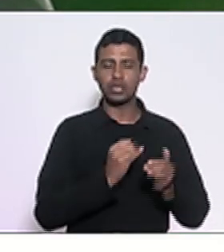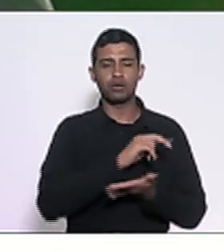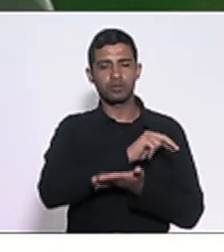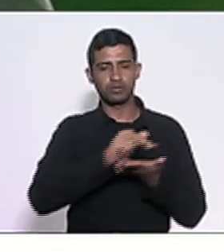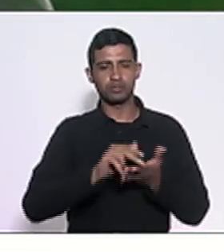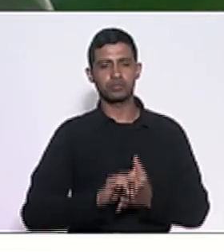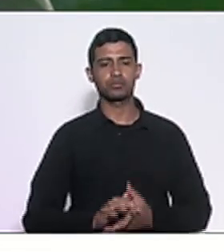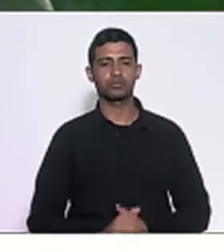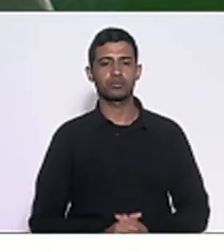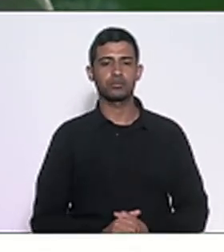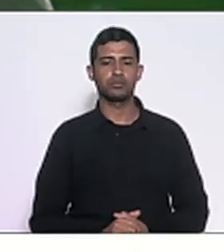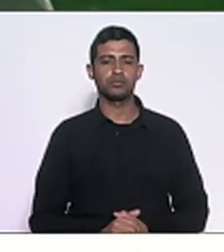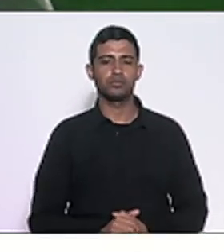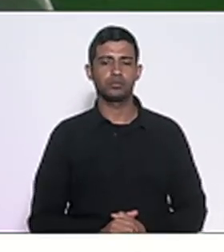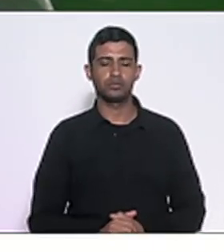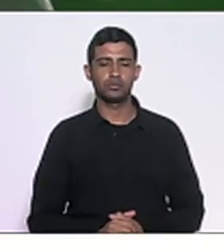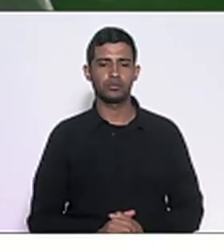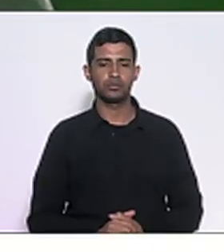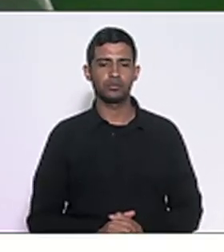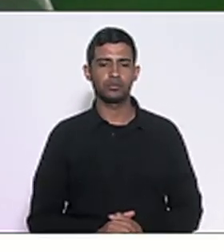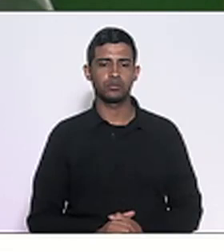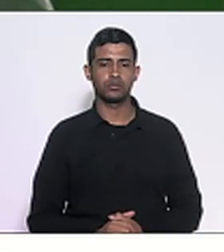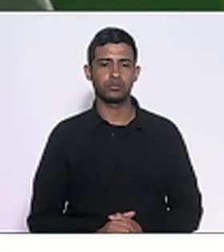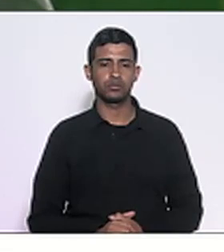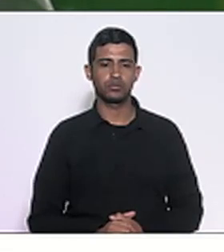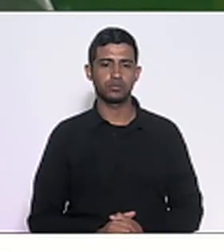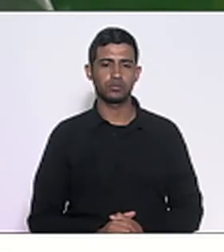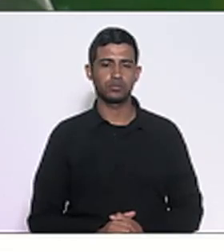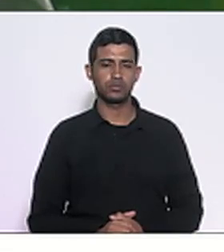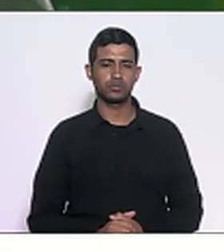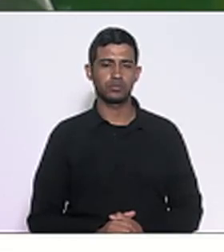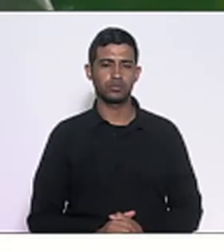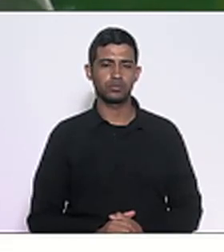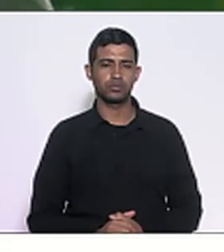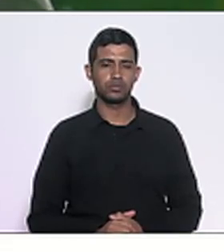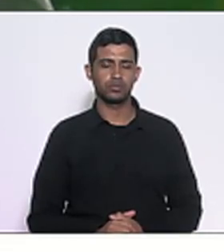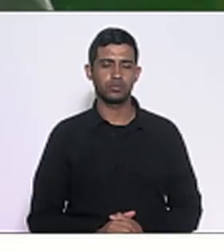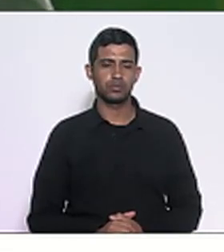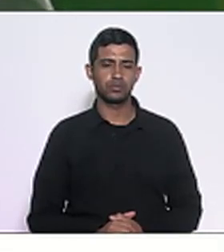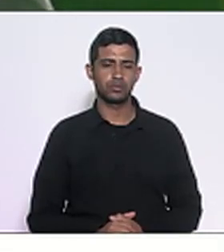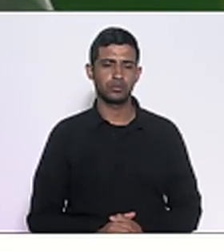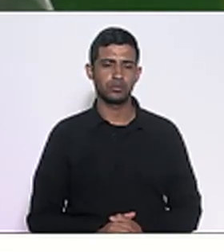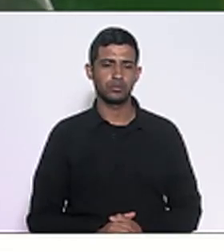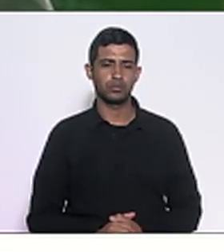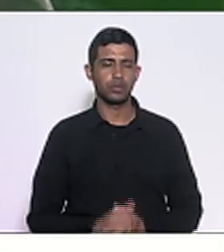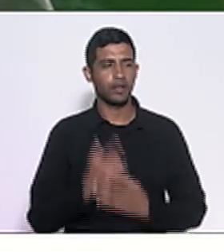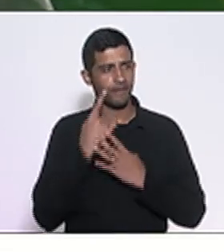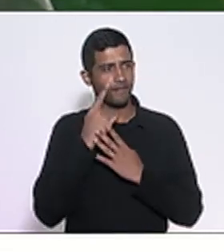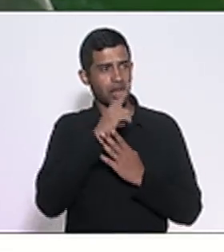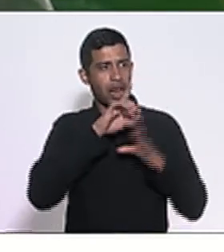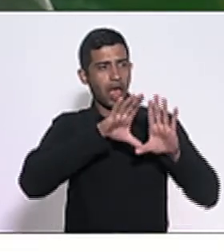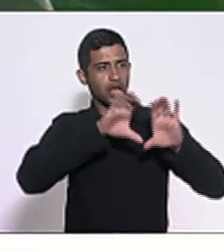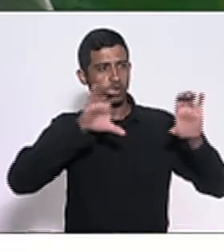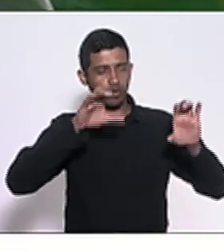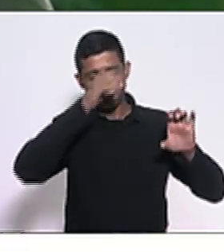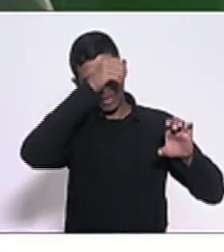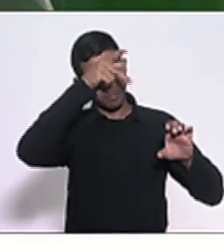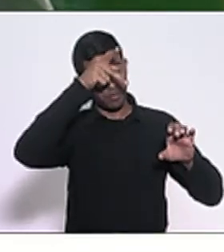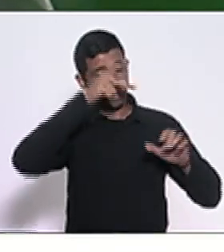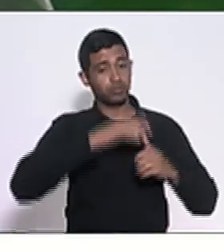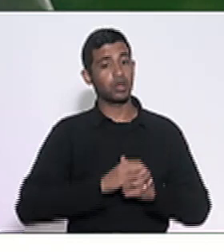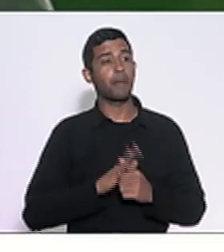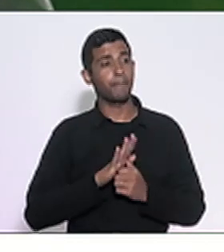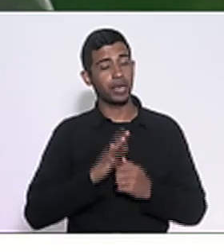não exime também, no movimento subsequente, a gente passar realmente para esse conceito de nuvem pública, contratar uma nuvem.